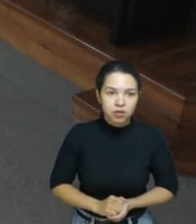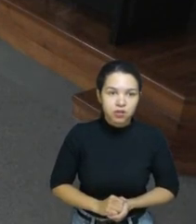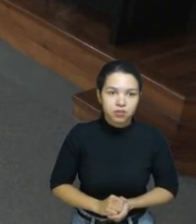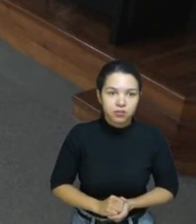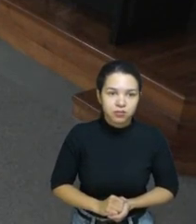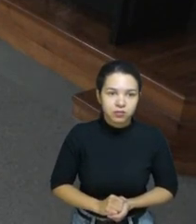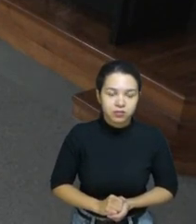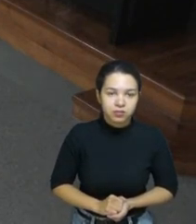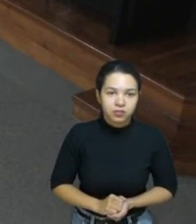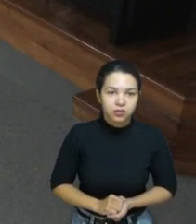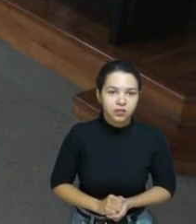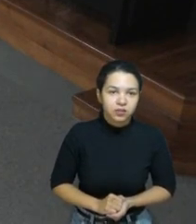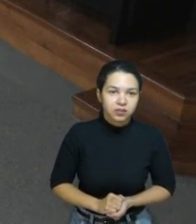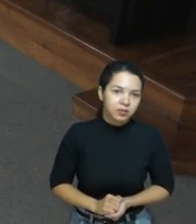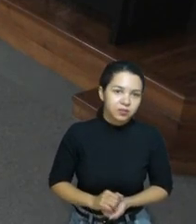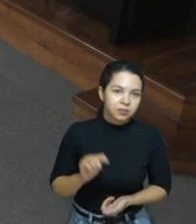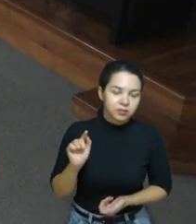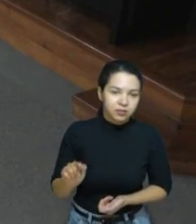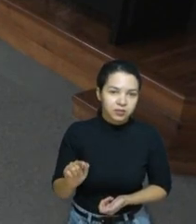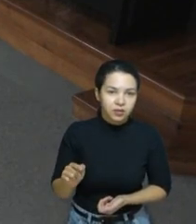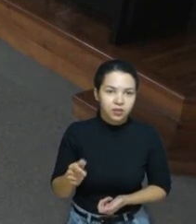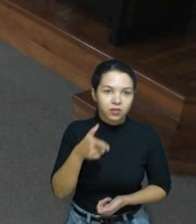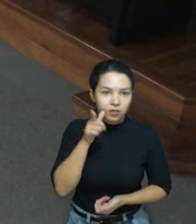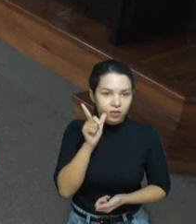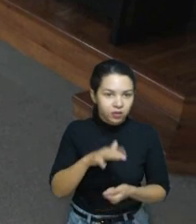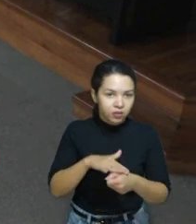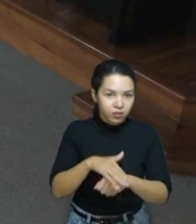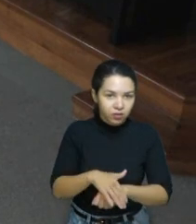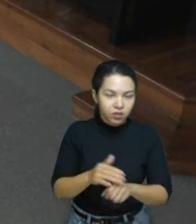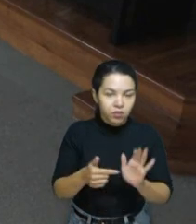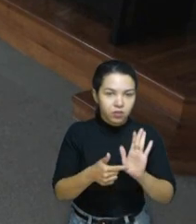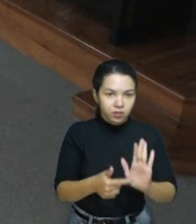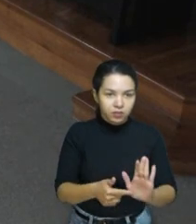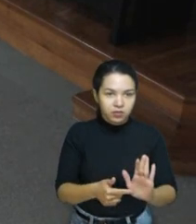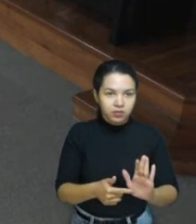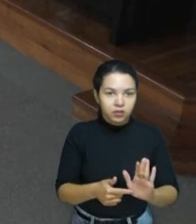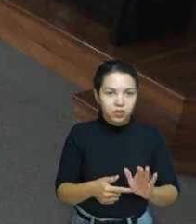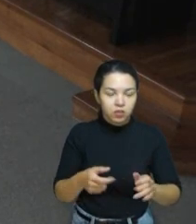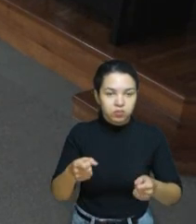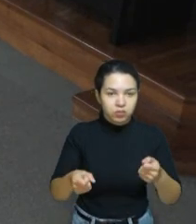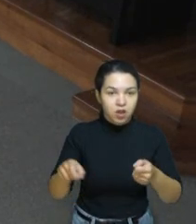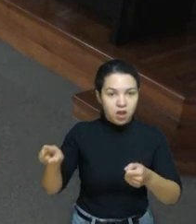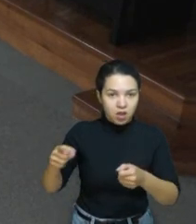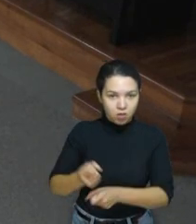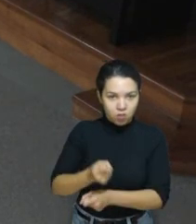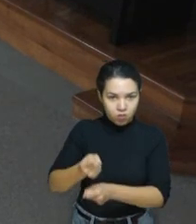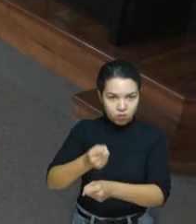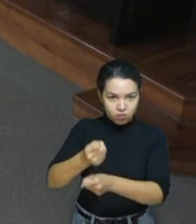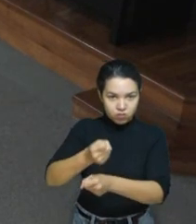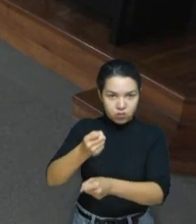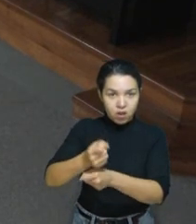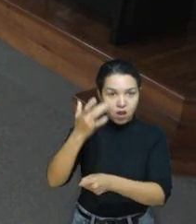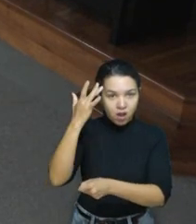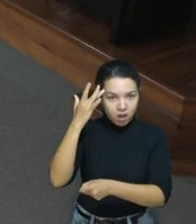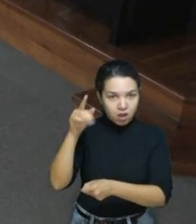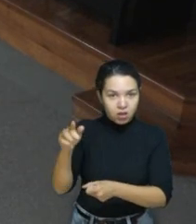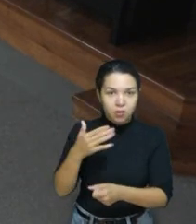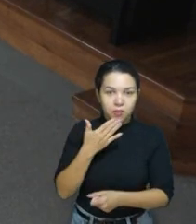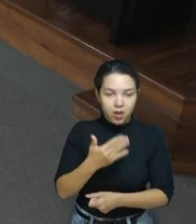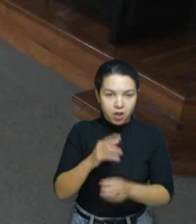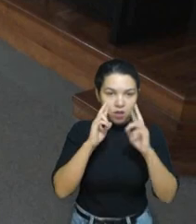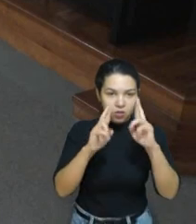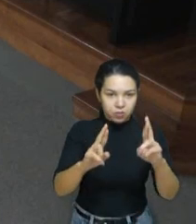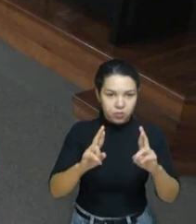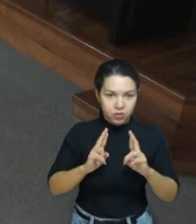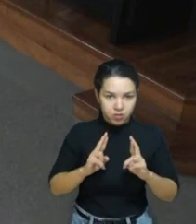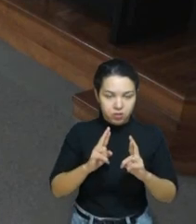Mas, como o Arthur teve ontem à noite com a gente, e ele me mostrou um fogão lindo que ele construiu, eu acho que ele pede